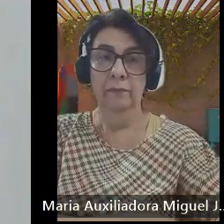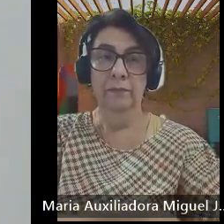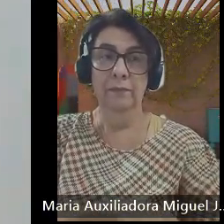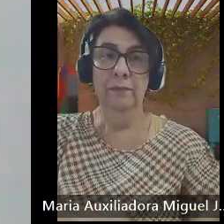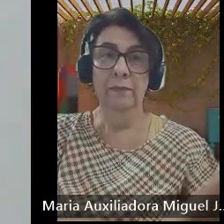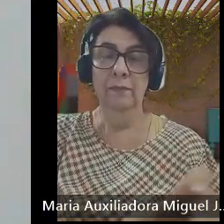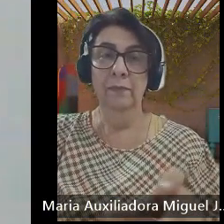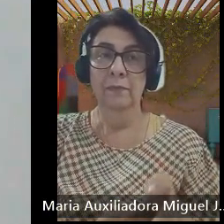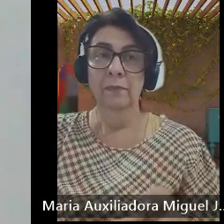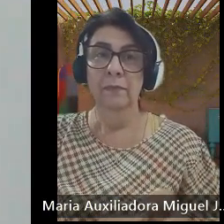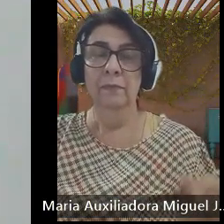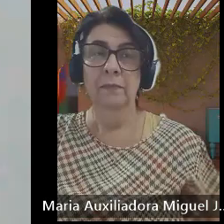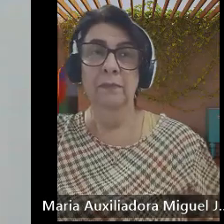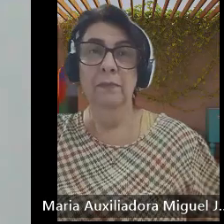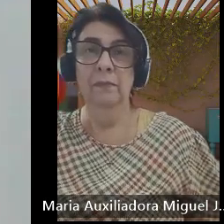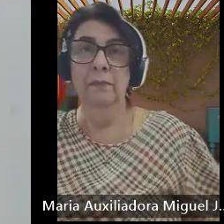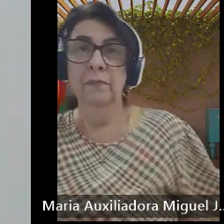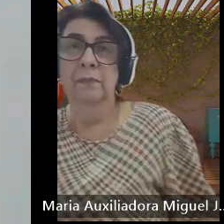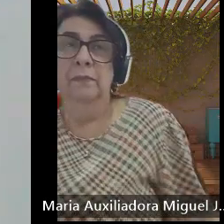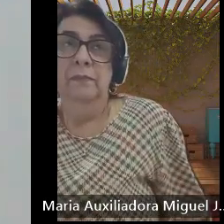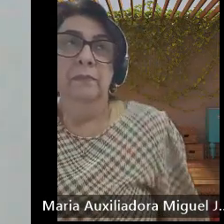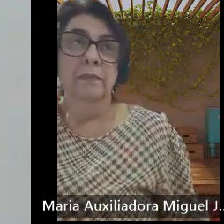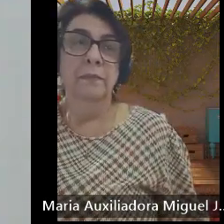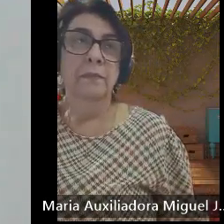responsável pela produção da